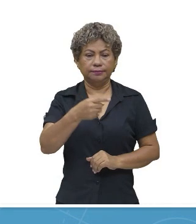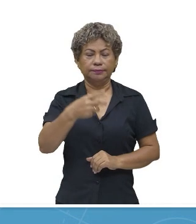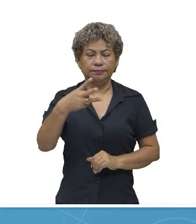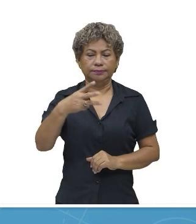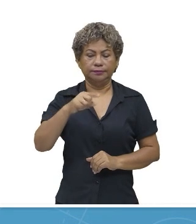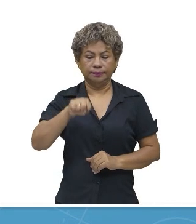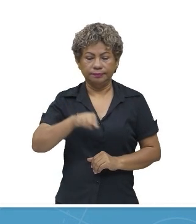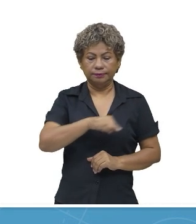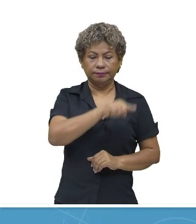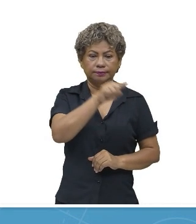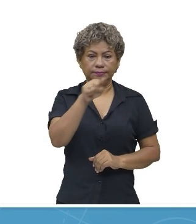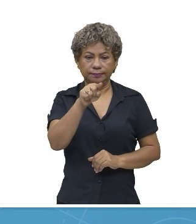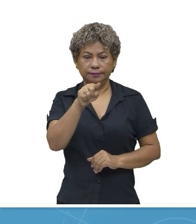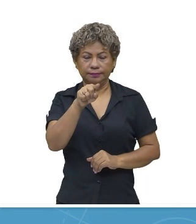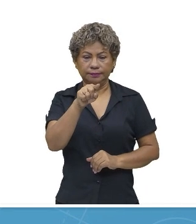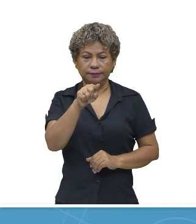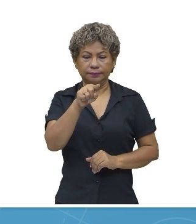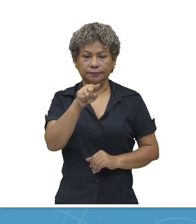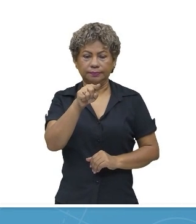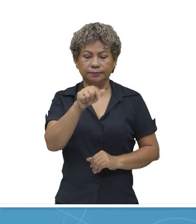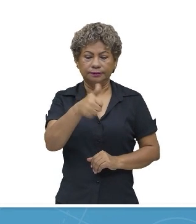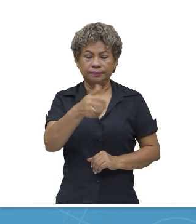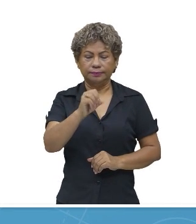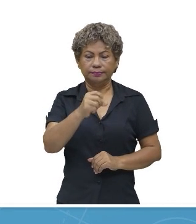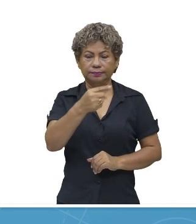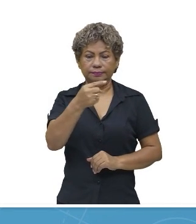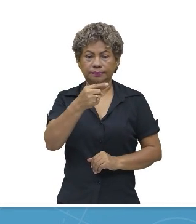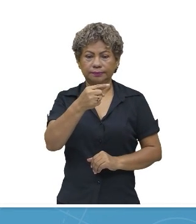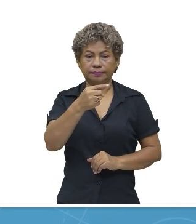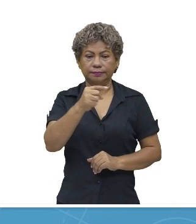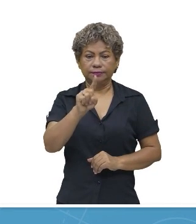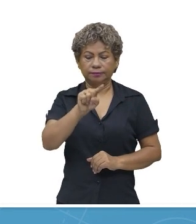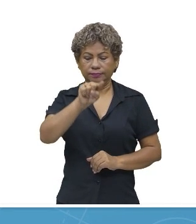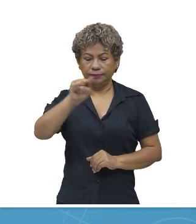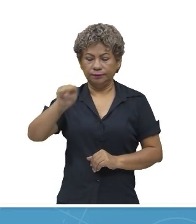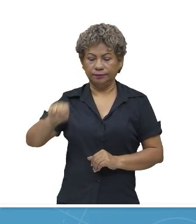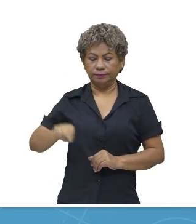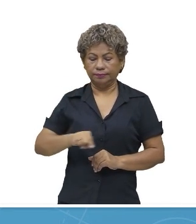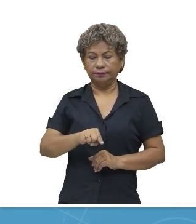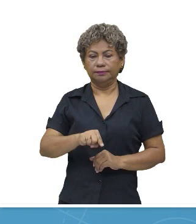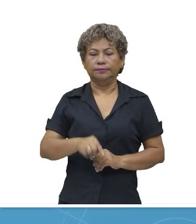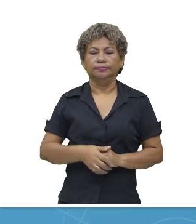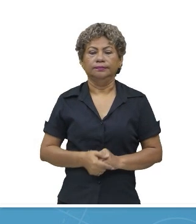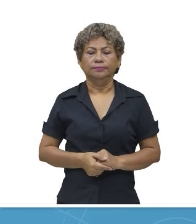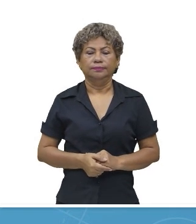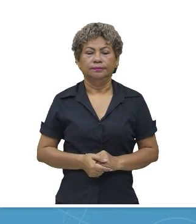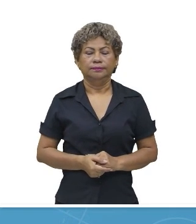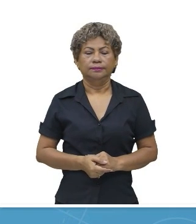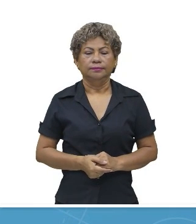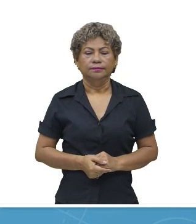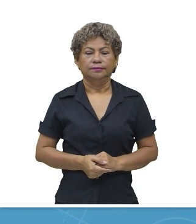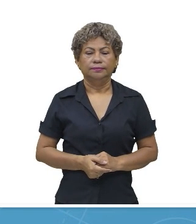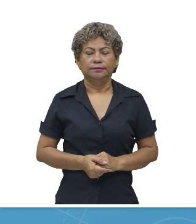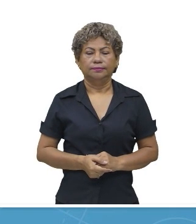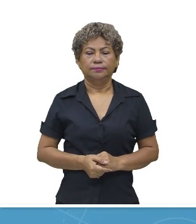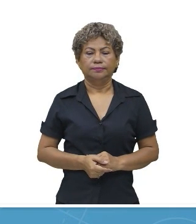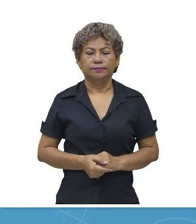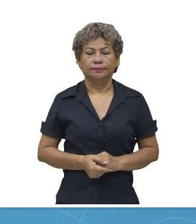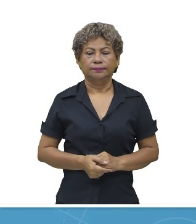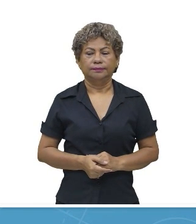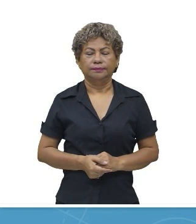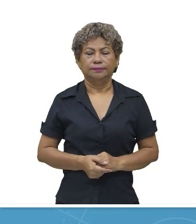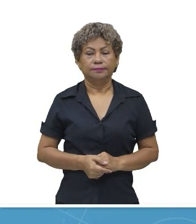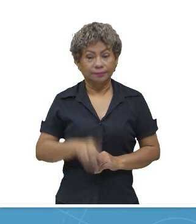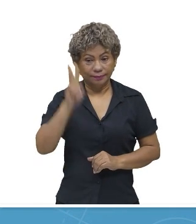como vai ficar? Vai ficar 10, a terceira positivo, e embaixo 10 elevado a 1,